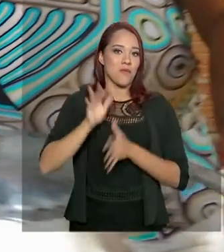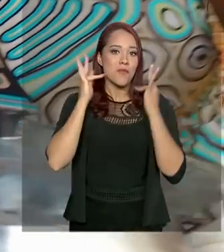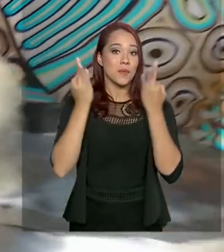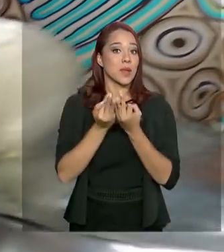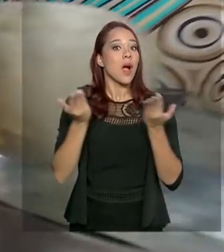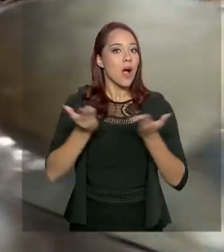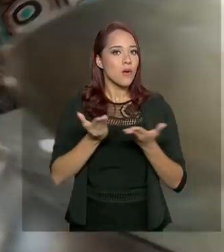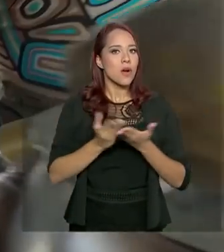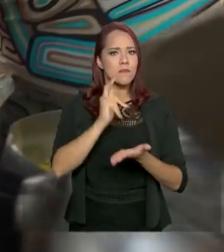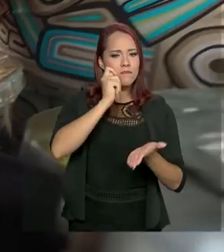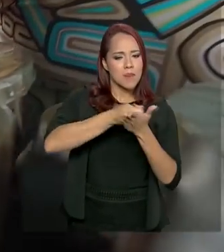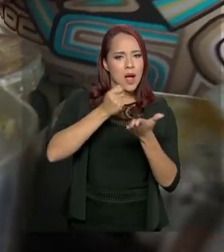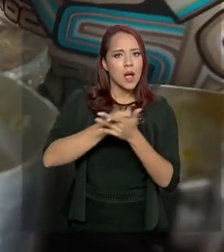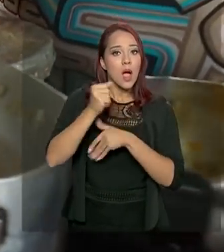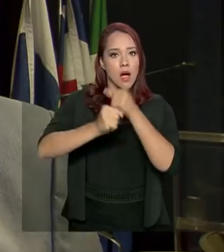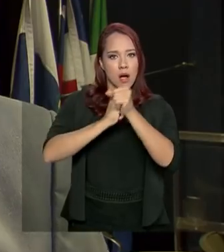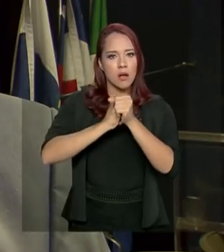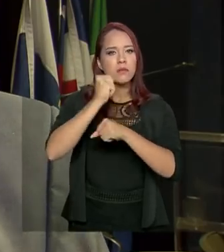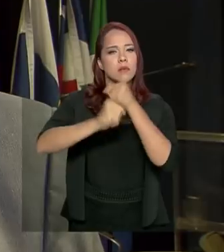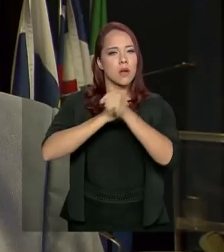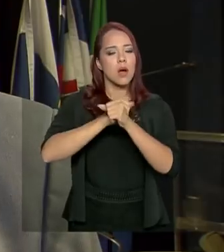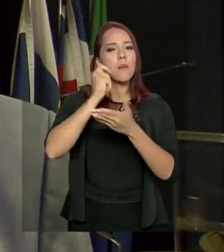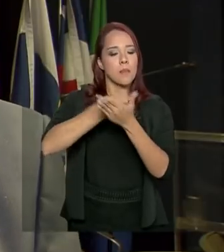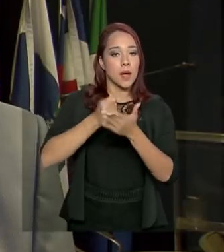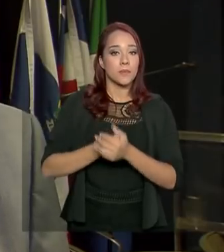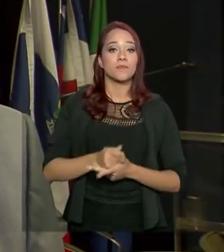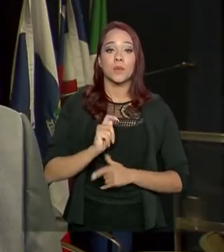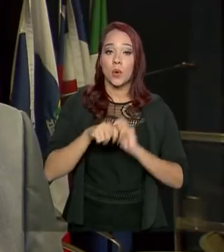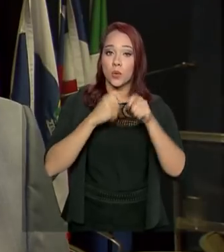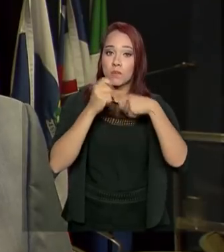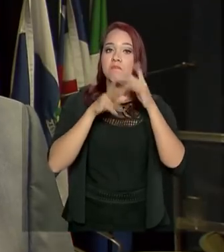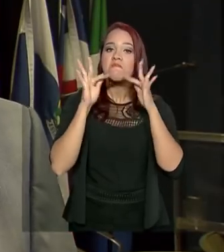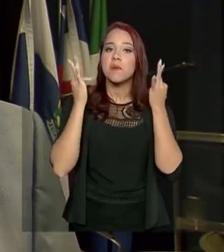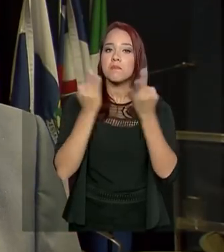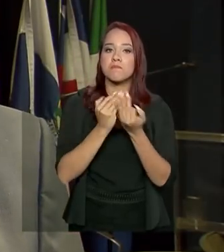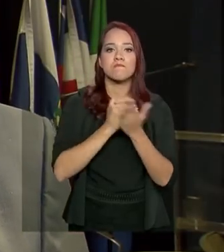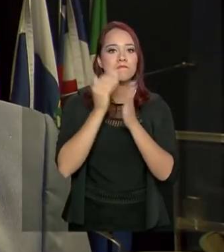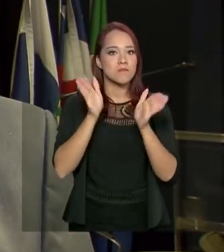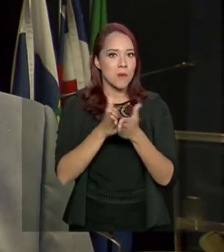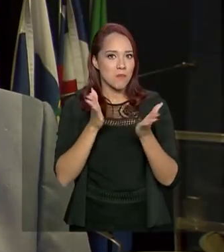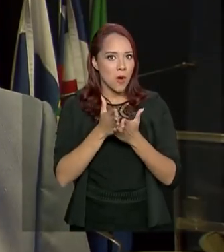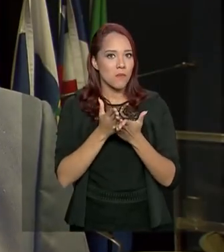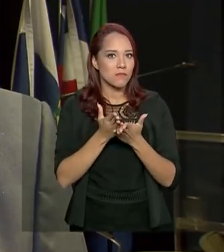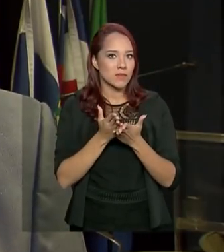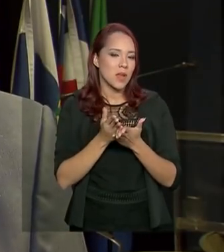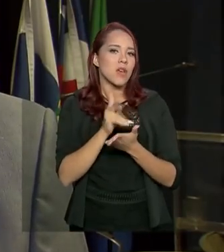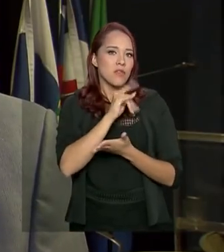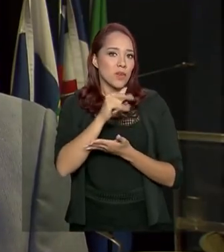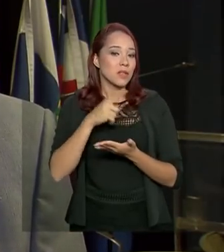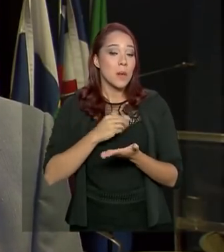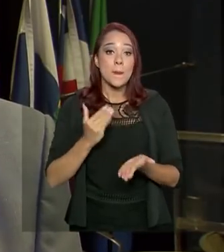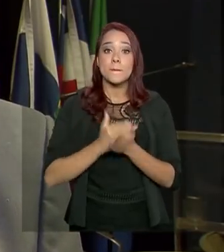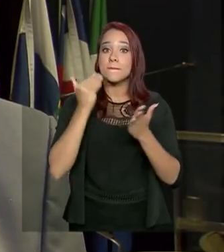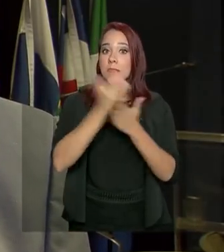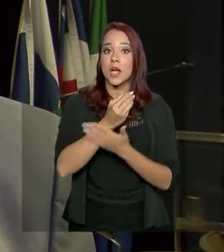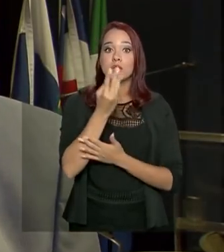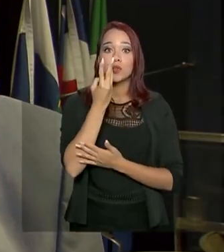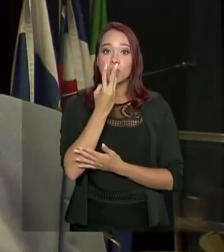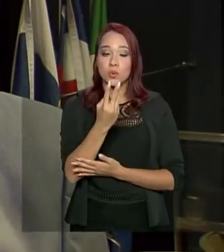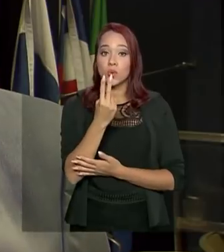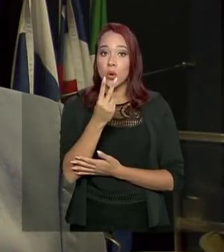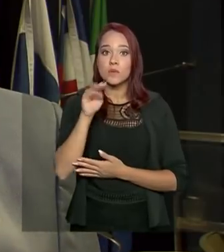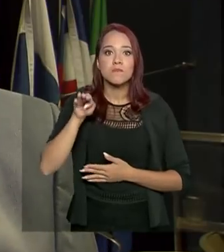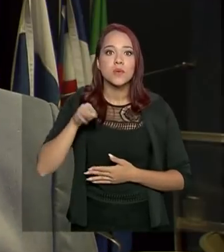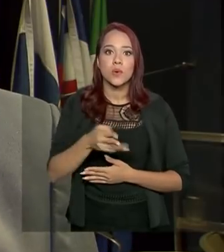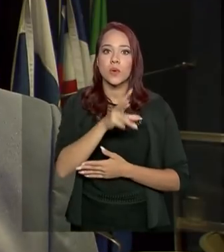agora será pago todo ano. Na economia das famílias mais pobres vai entrar mais 2 bilhões e 500 milhões de